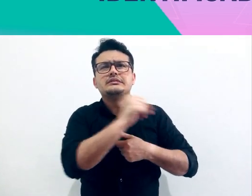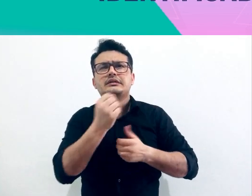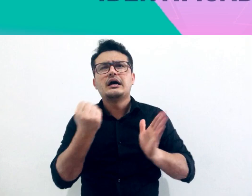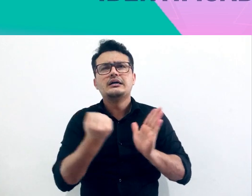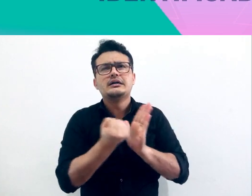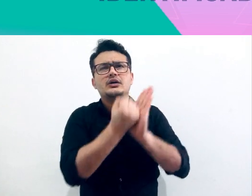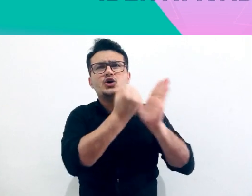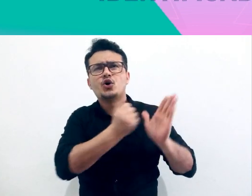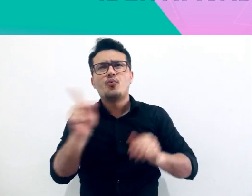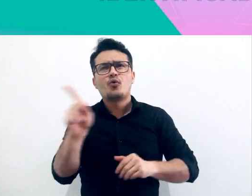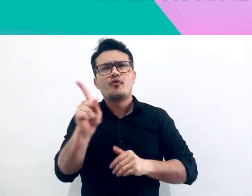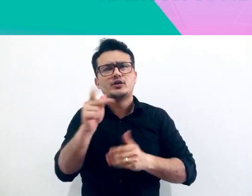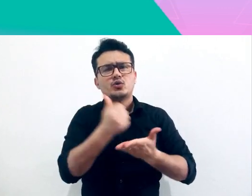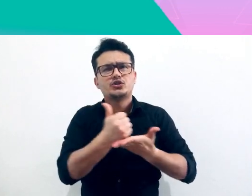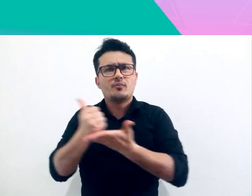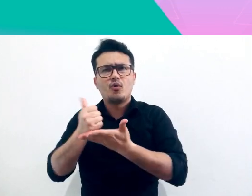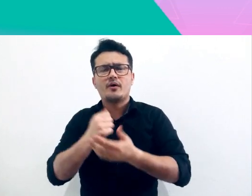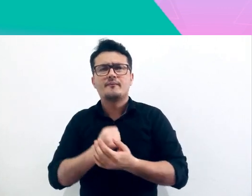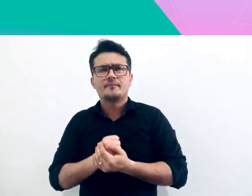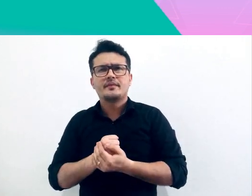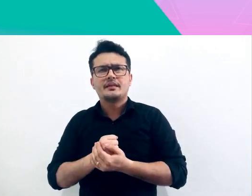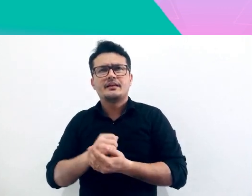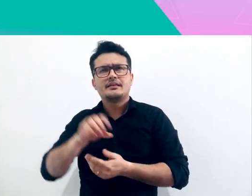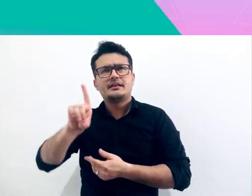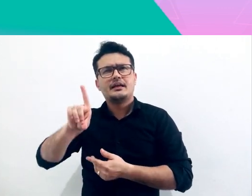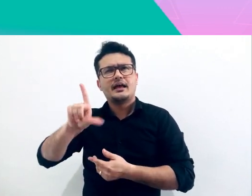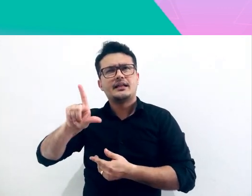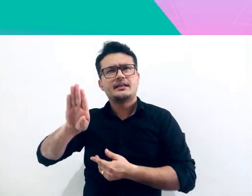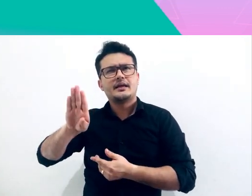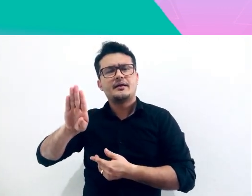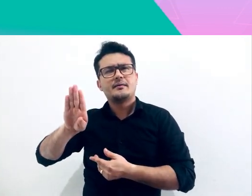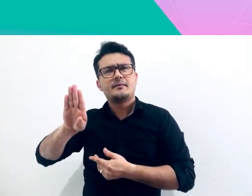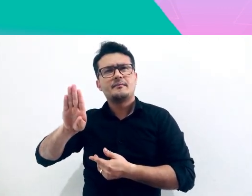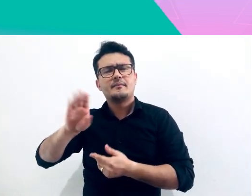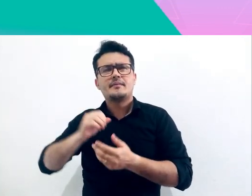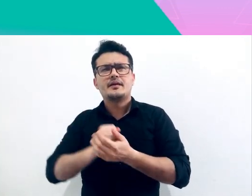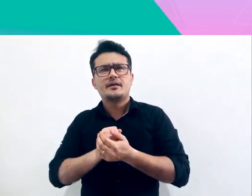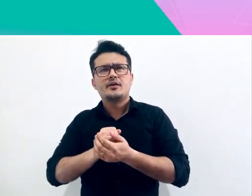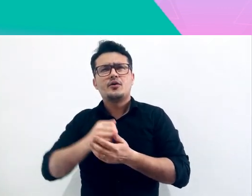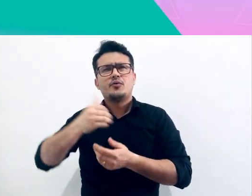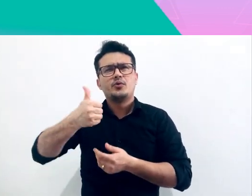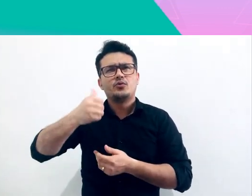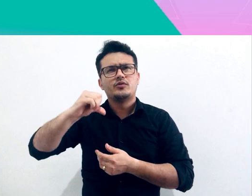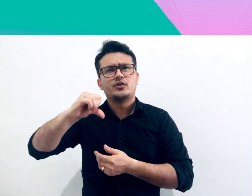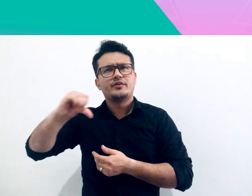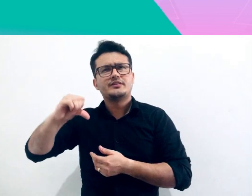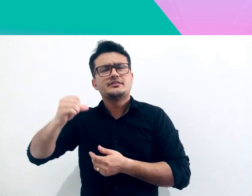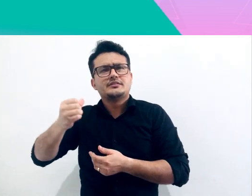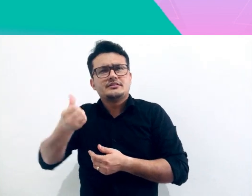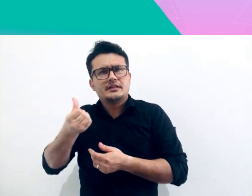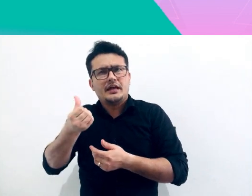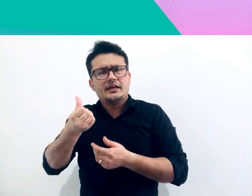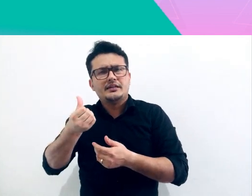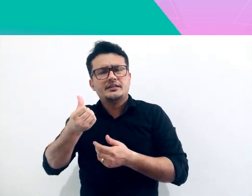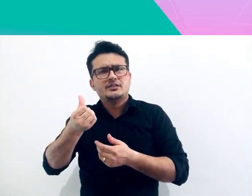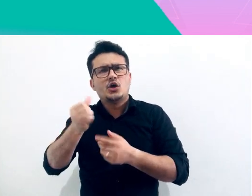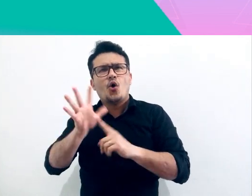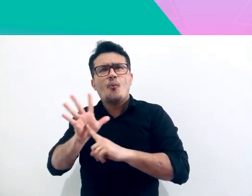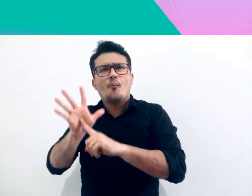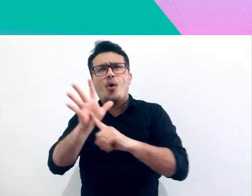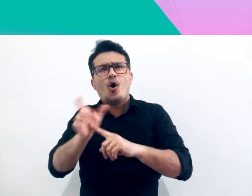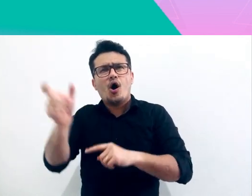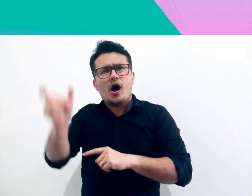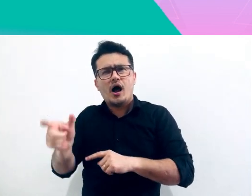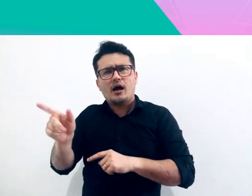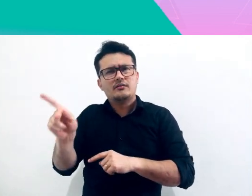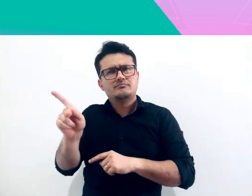como professor de apoio. Desde a LDB número 93/94 de